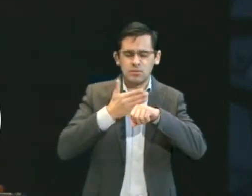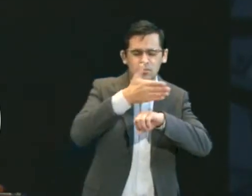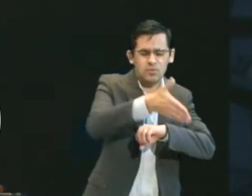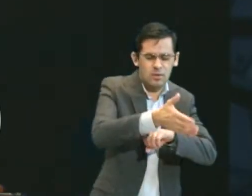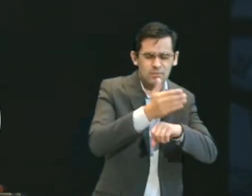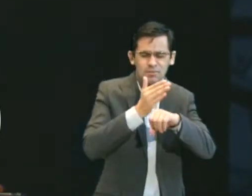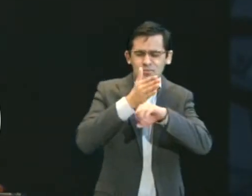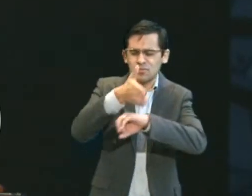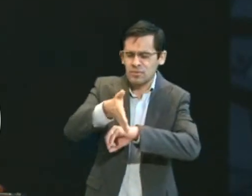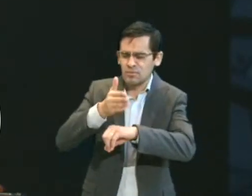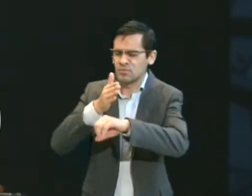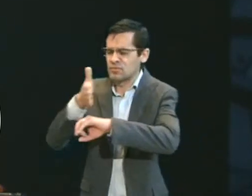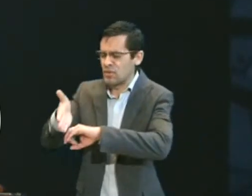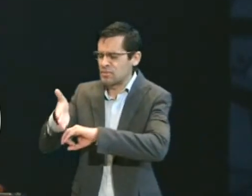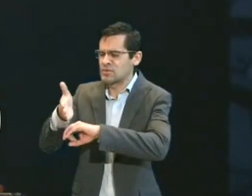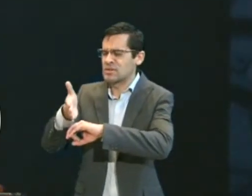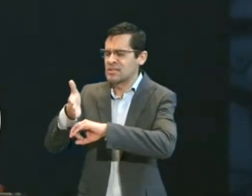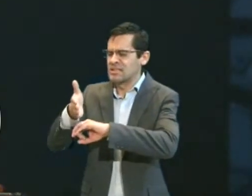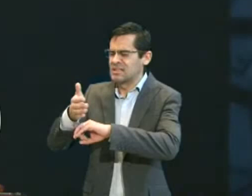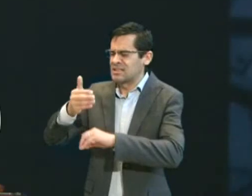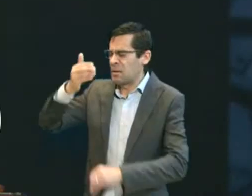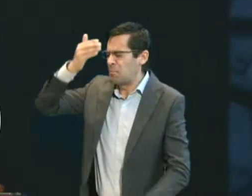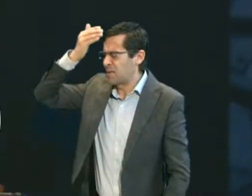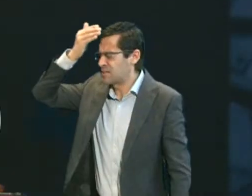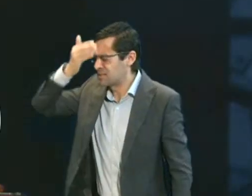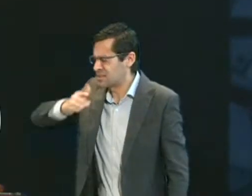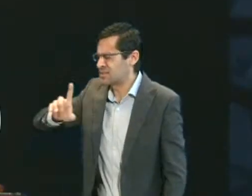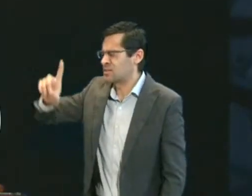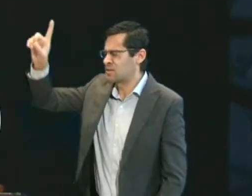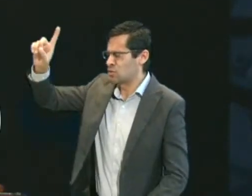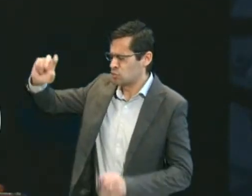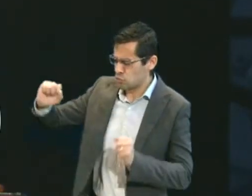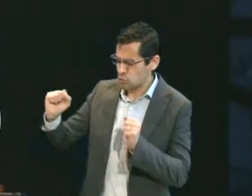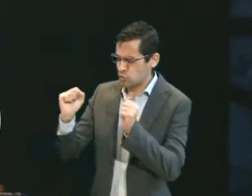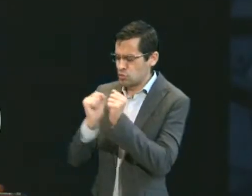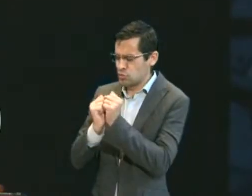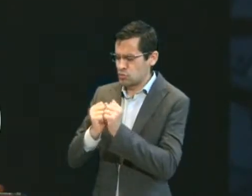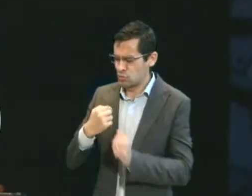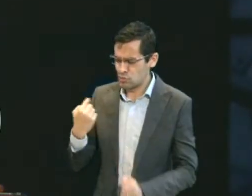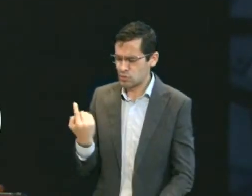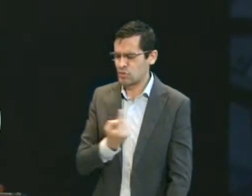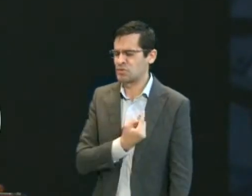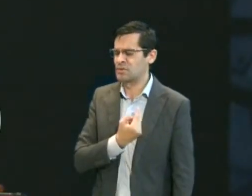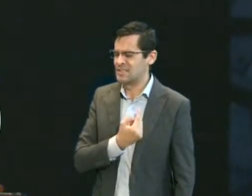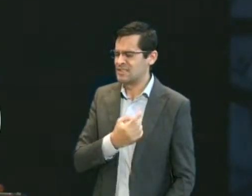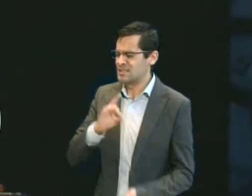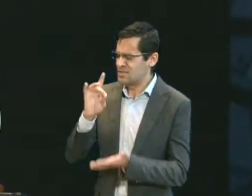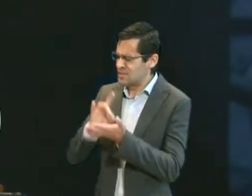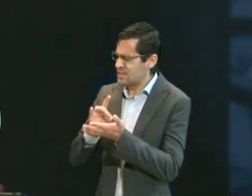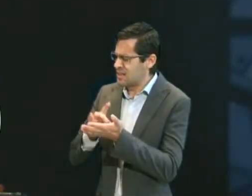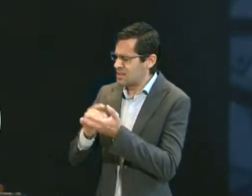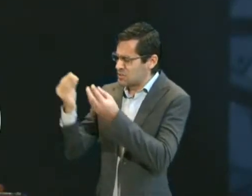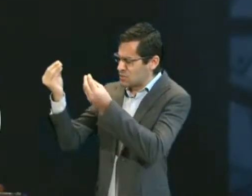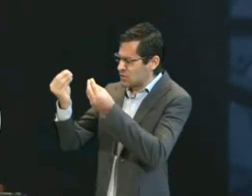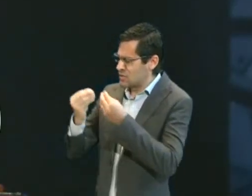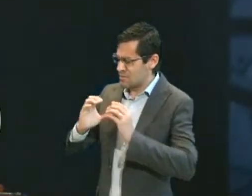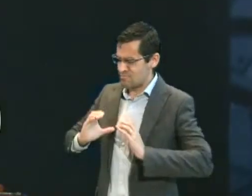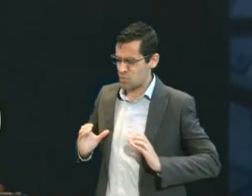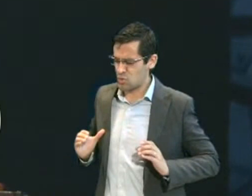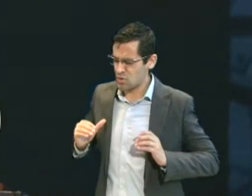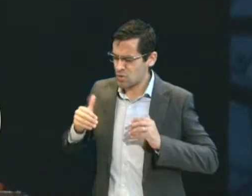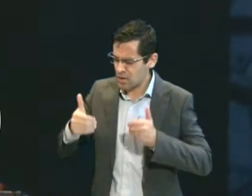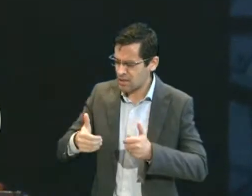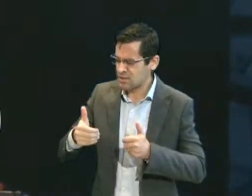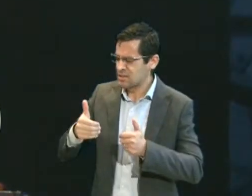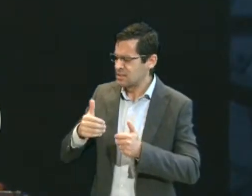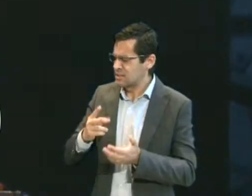formos, aonde nos colocarmos, que a presença de Deus seja conosco. Que ela nos autorize, que ela nos faça